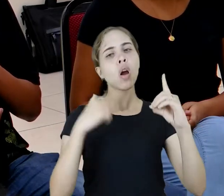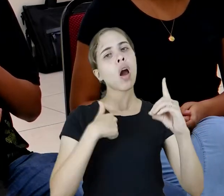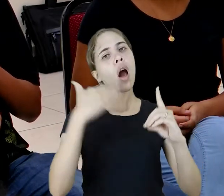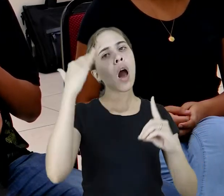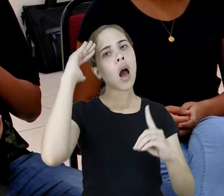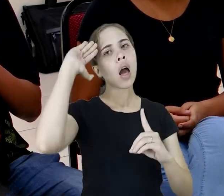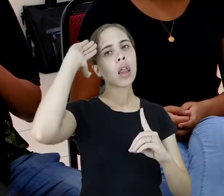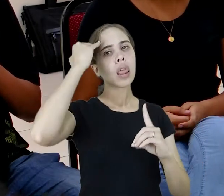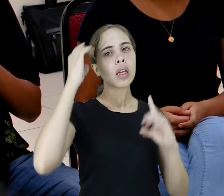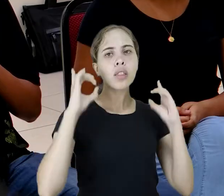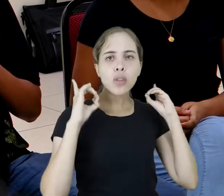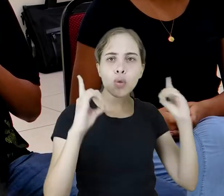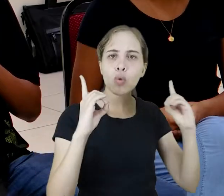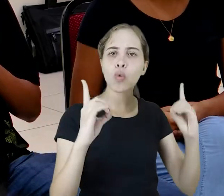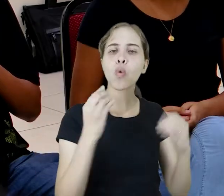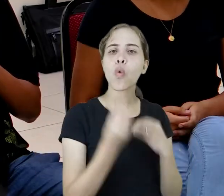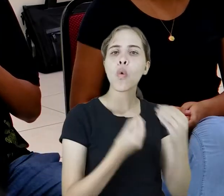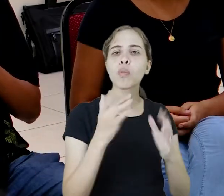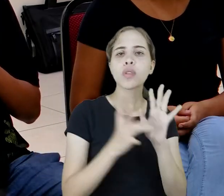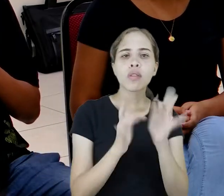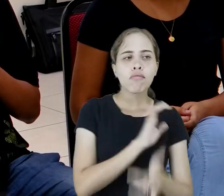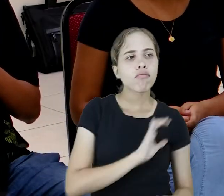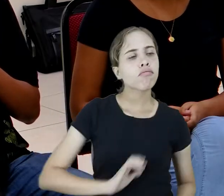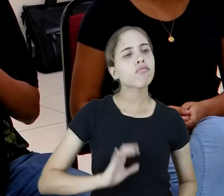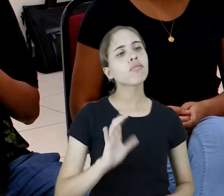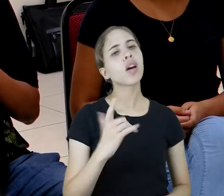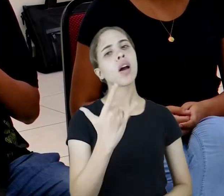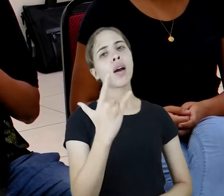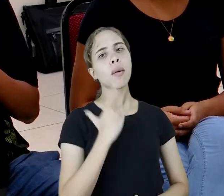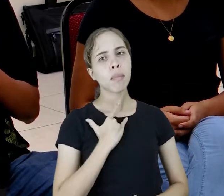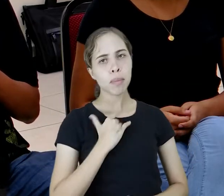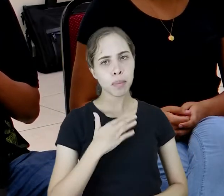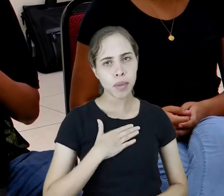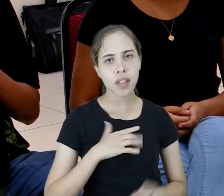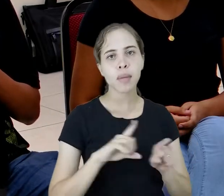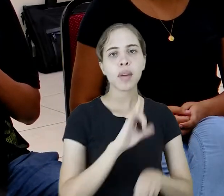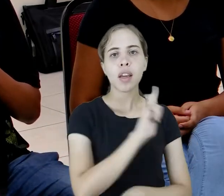ama e o quanto Ele ama a cada pessoa que existe aqui na Terra.